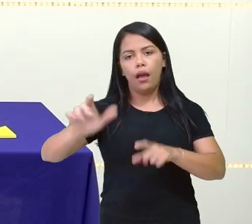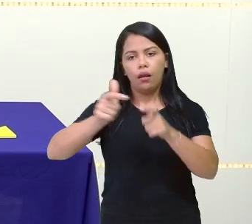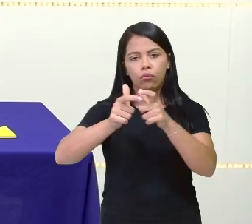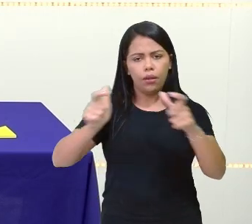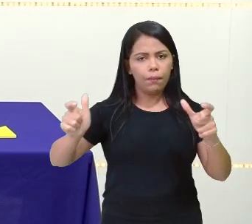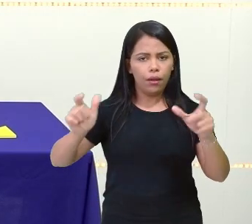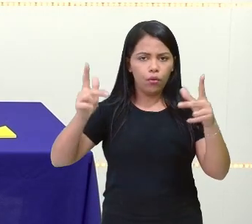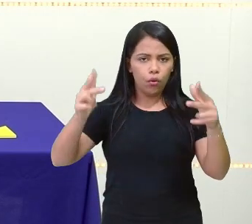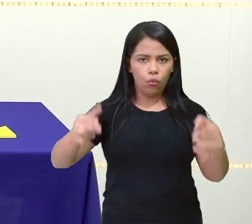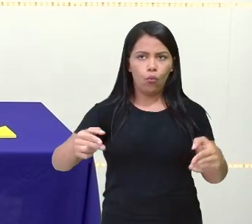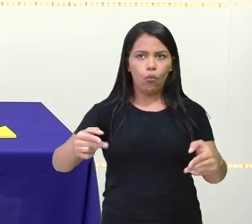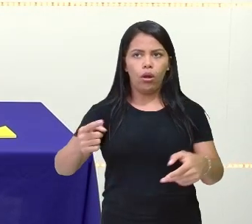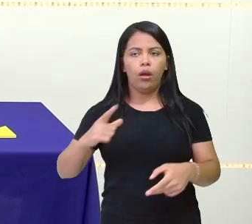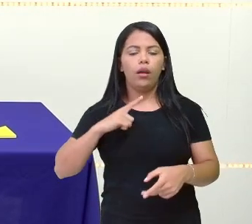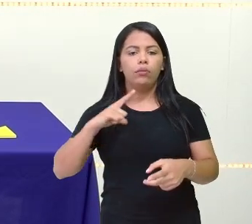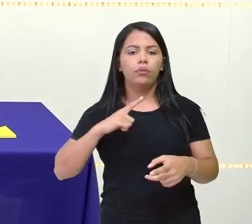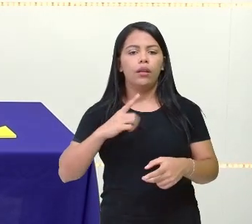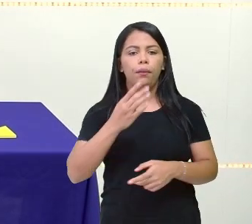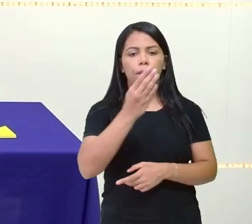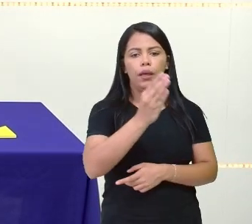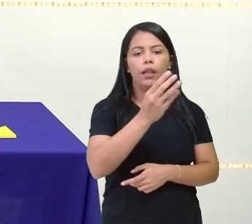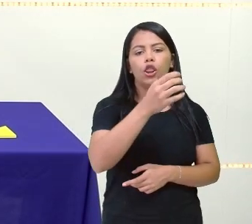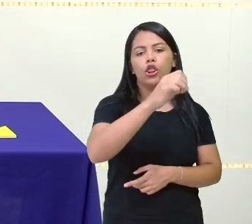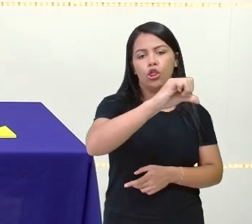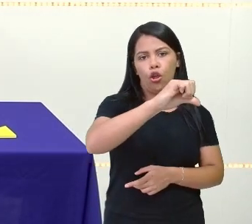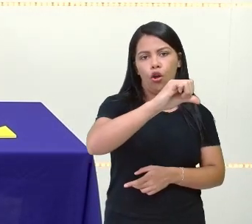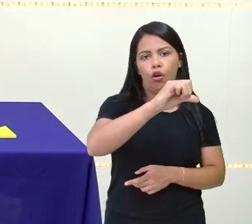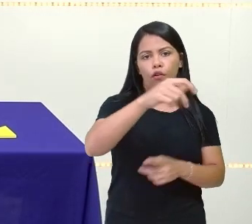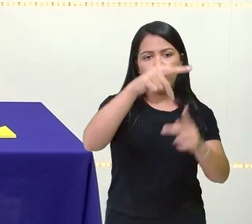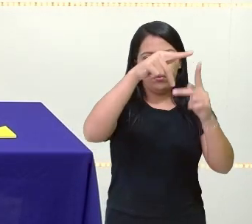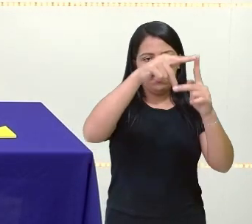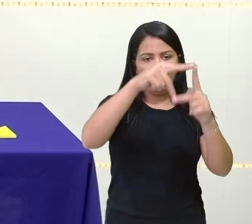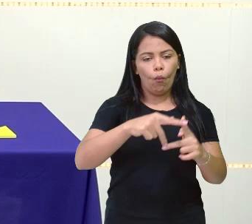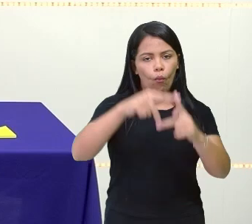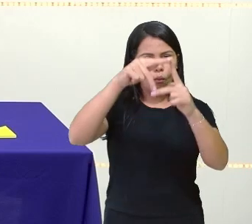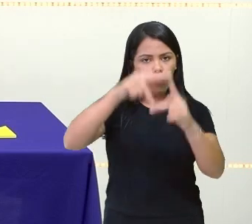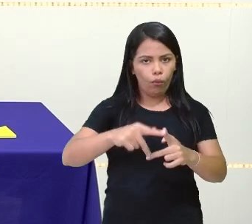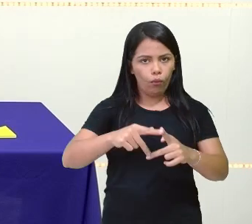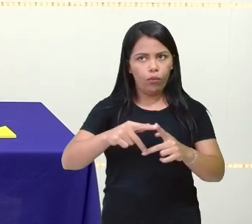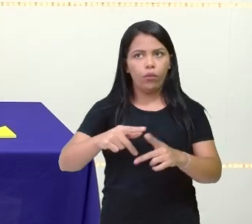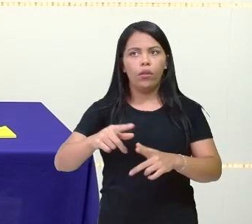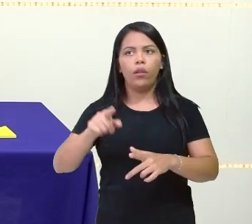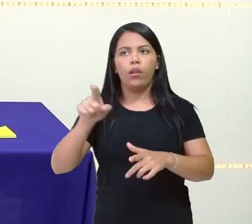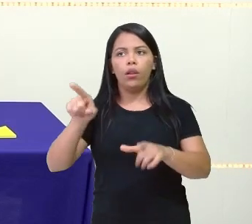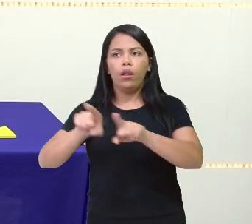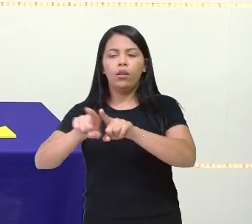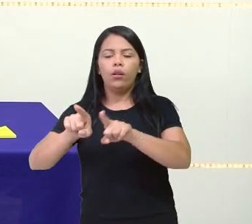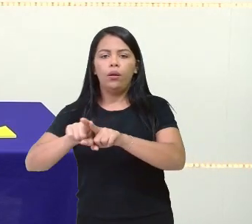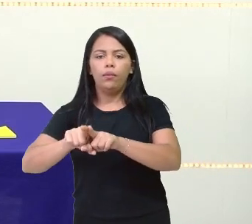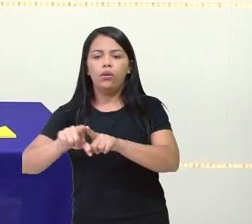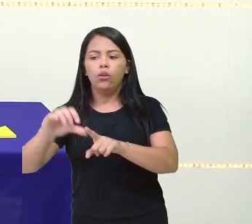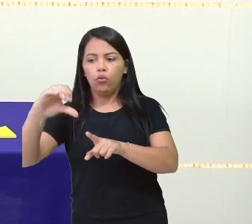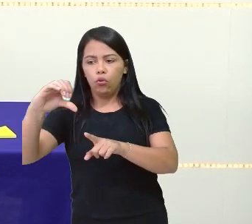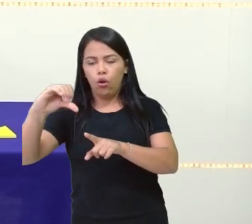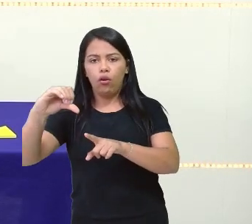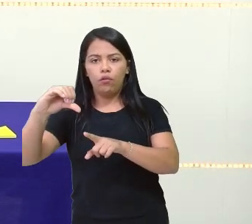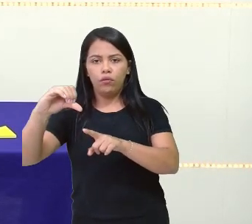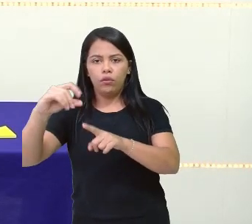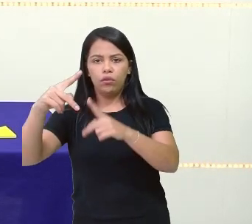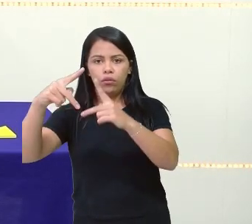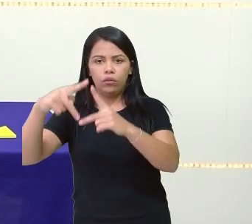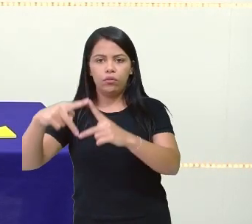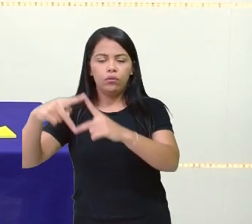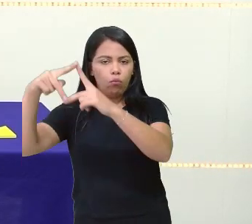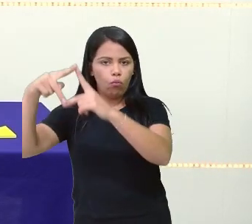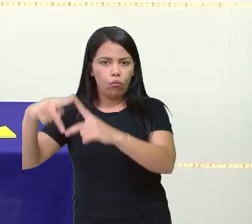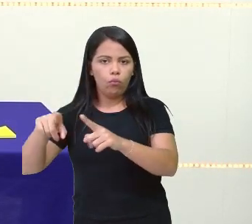tenho 9 quadrinhos e aqui também eu tenho 9 quadrinhos, só que uma figura diferente. E elas têm,